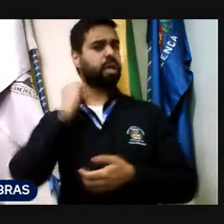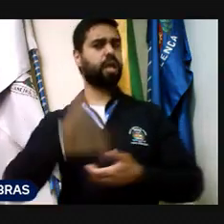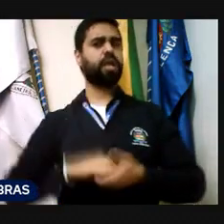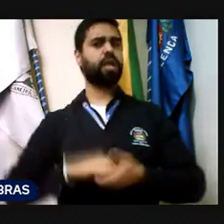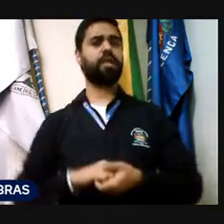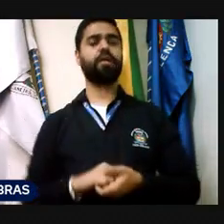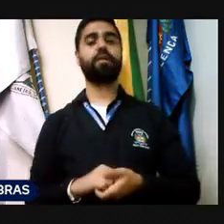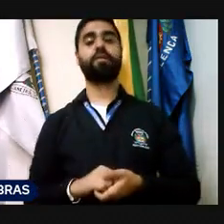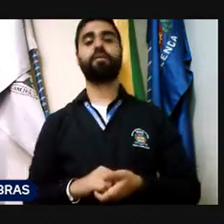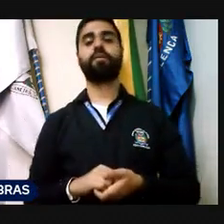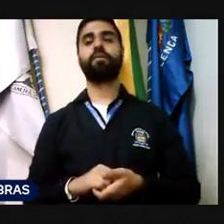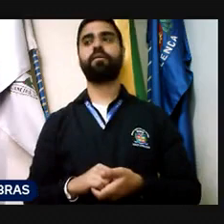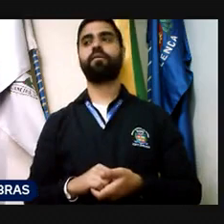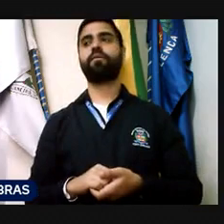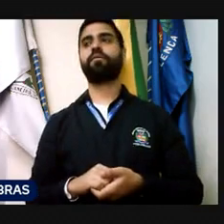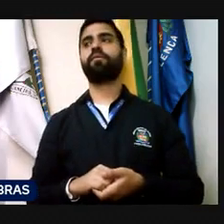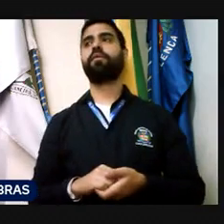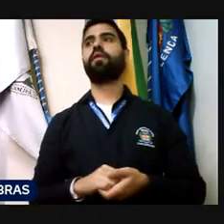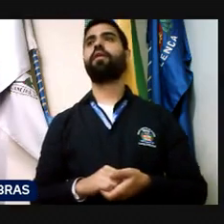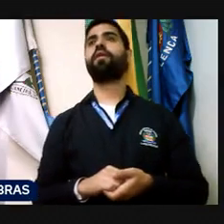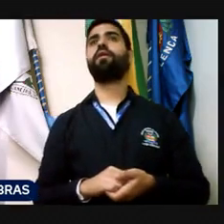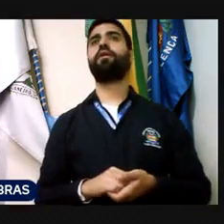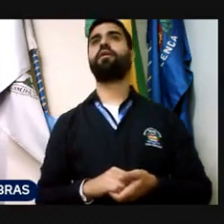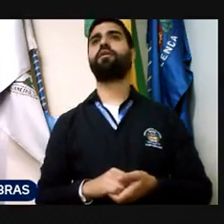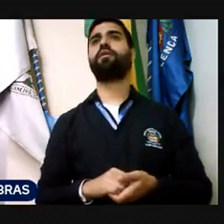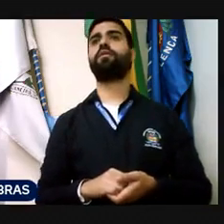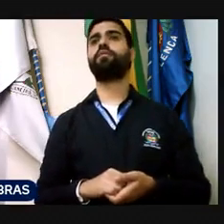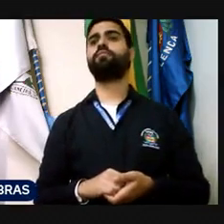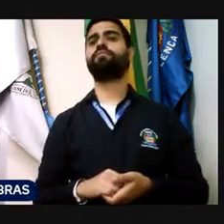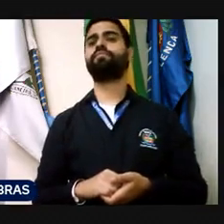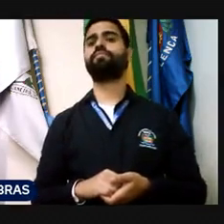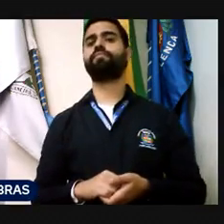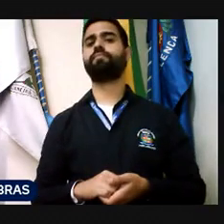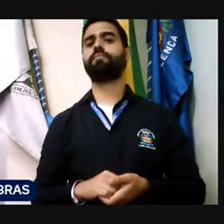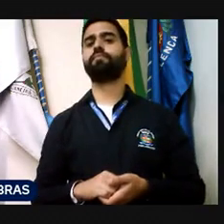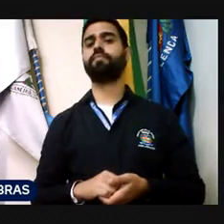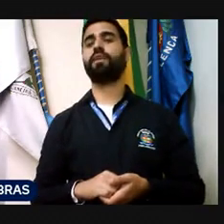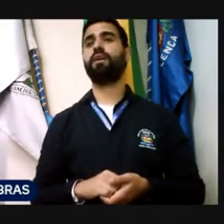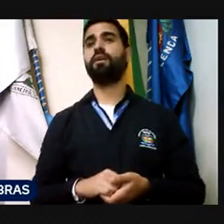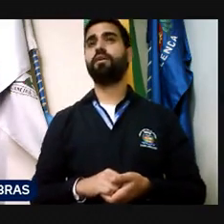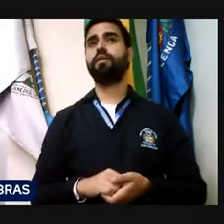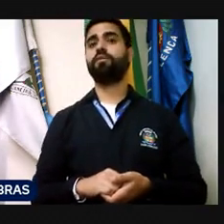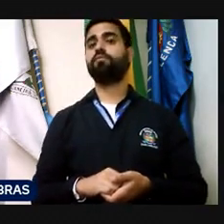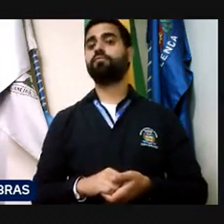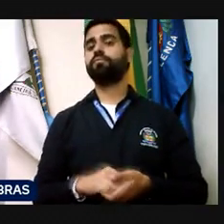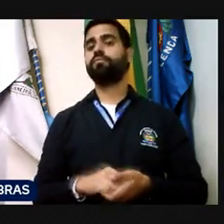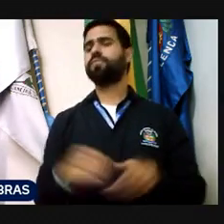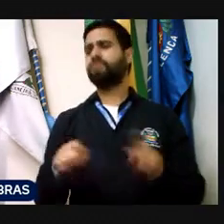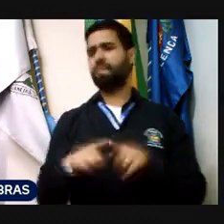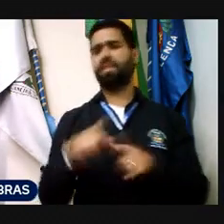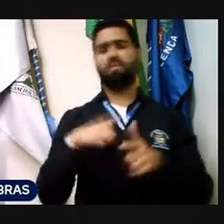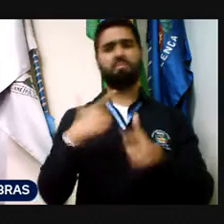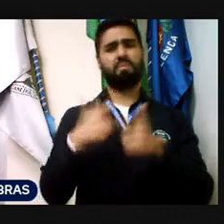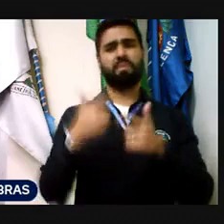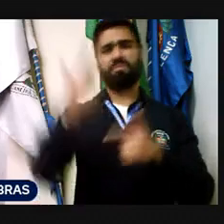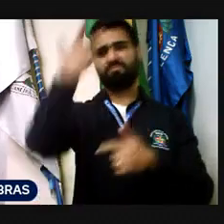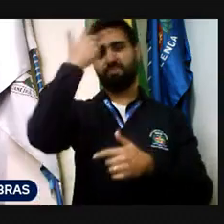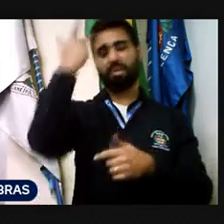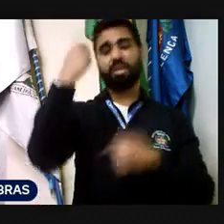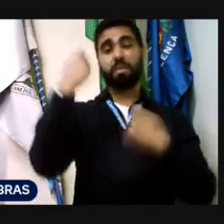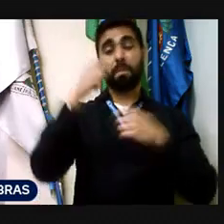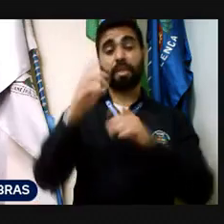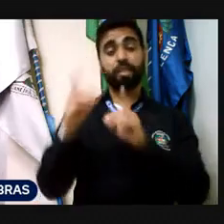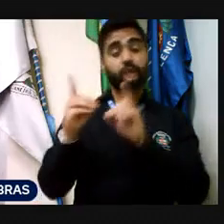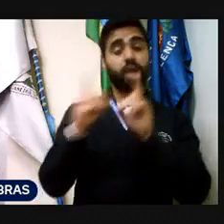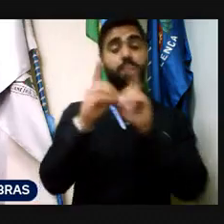acaba entrando lá na recepção e incomodando não só aqueles que precisam dali